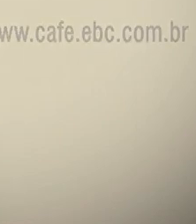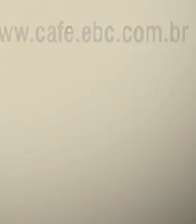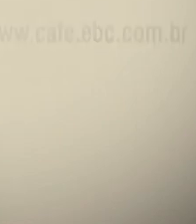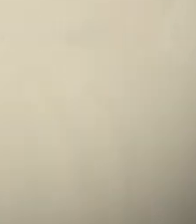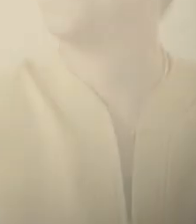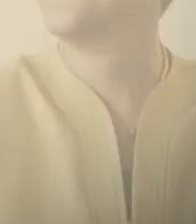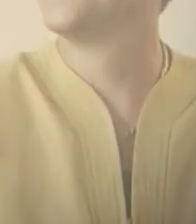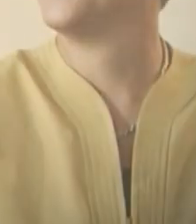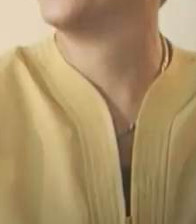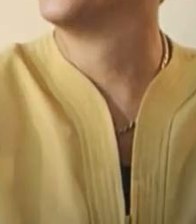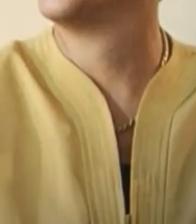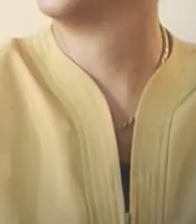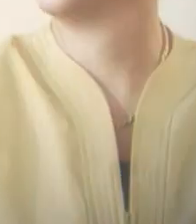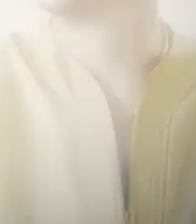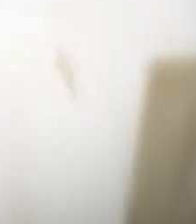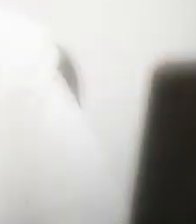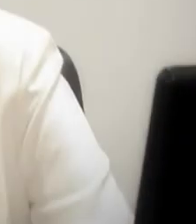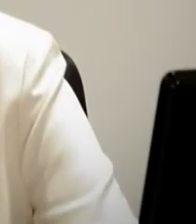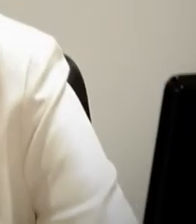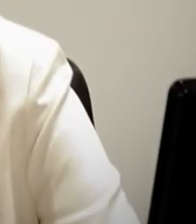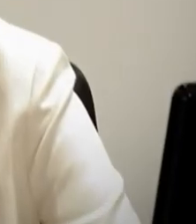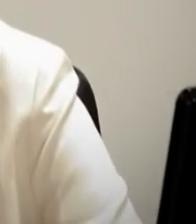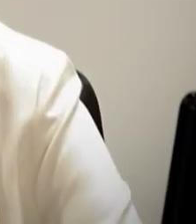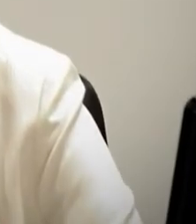segunda-feira Até lá ó